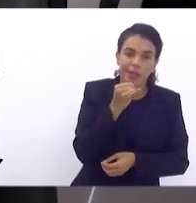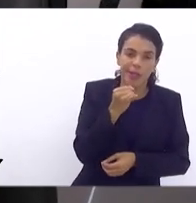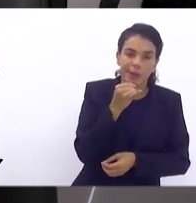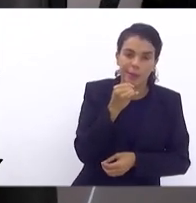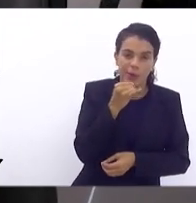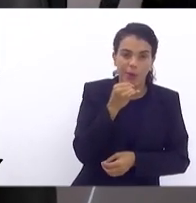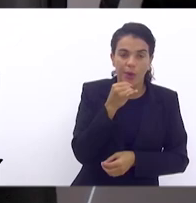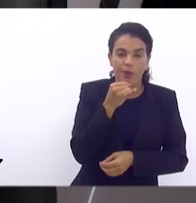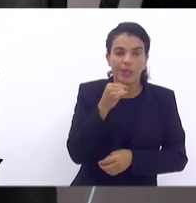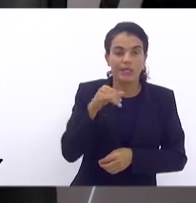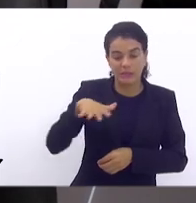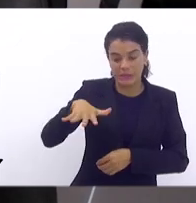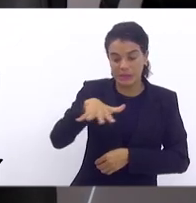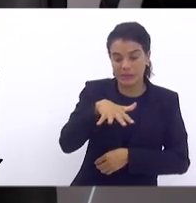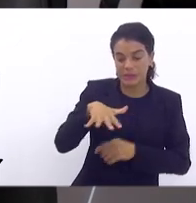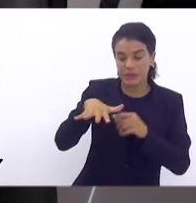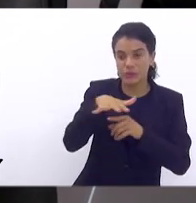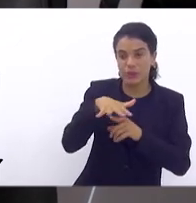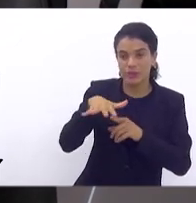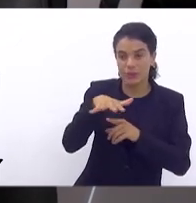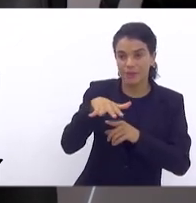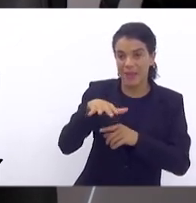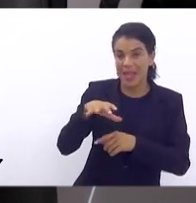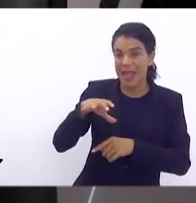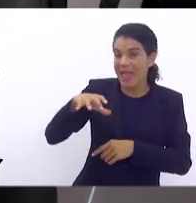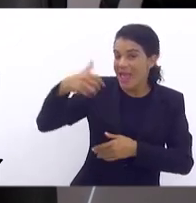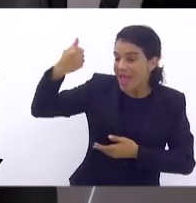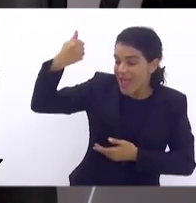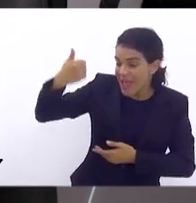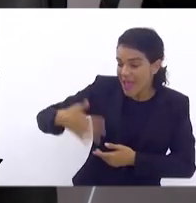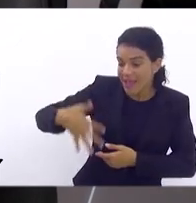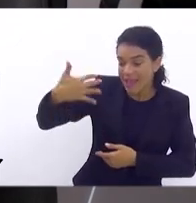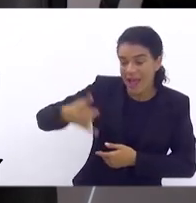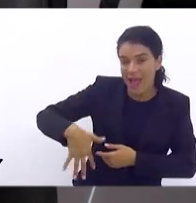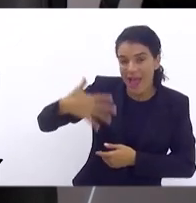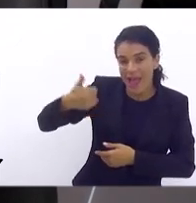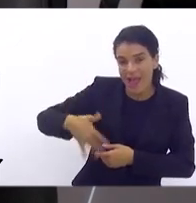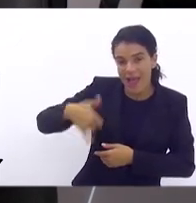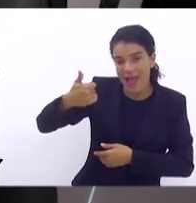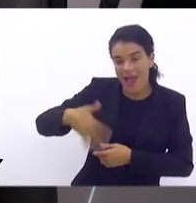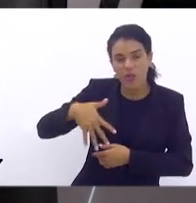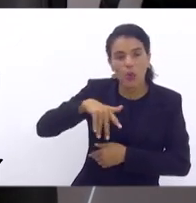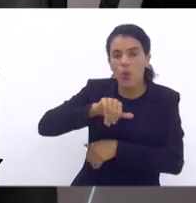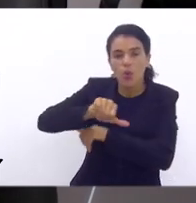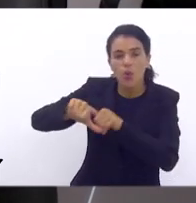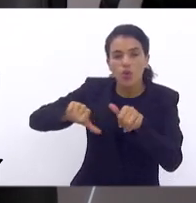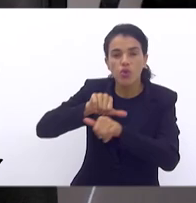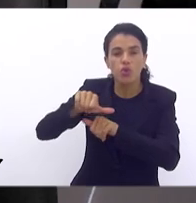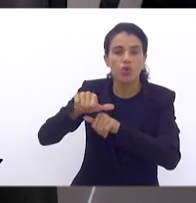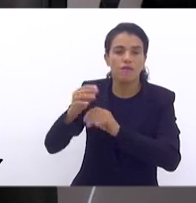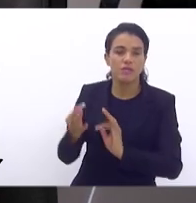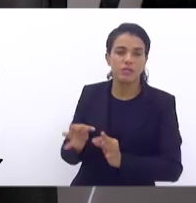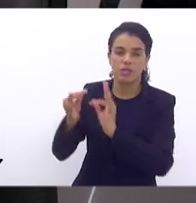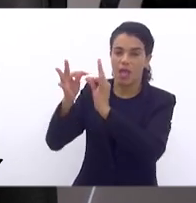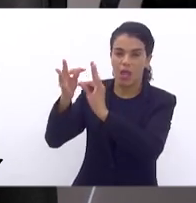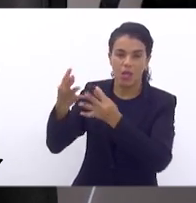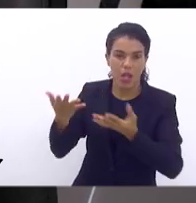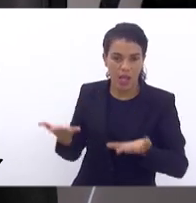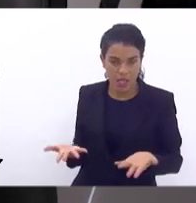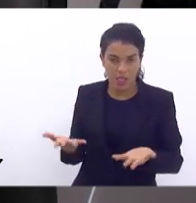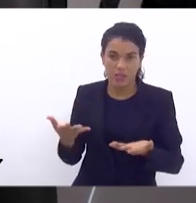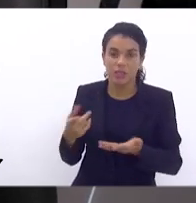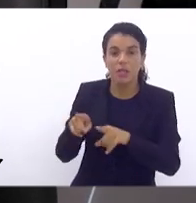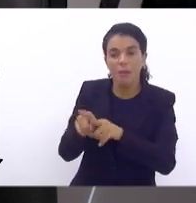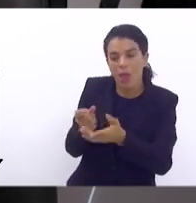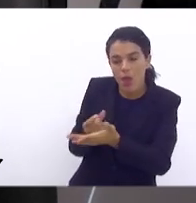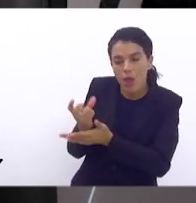questão de ser de ser caro e muito difícil de ser de ser adquirido